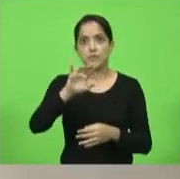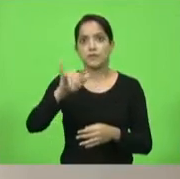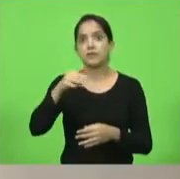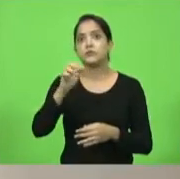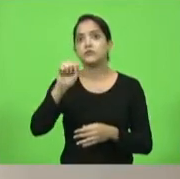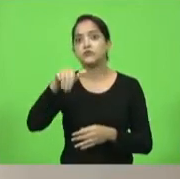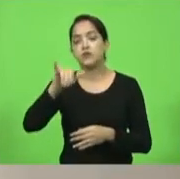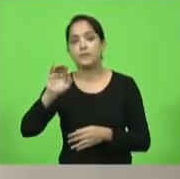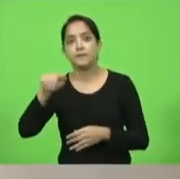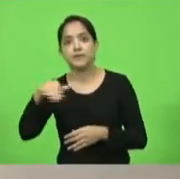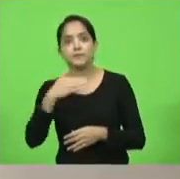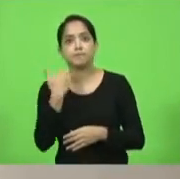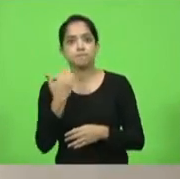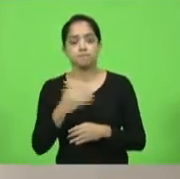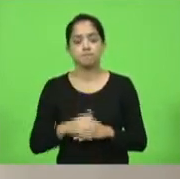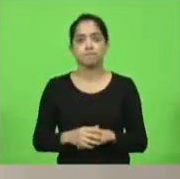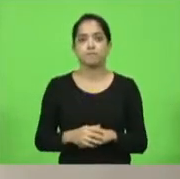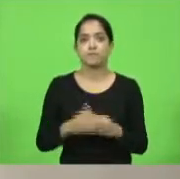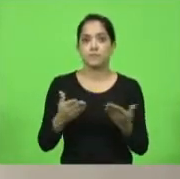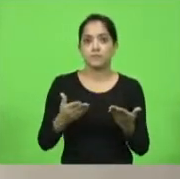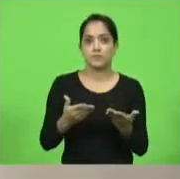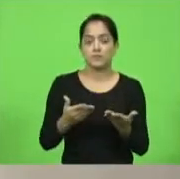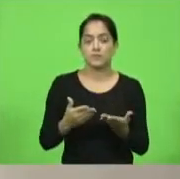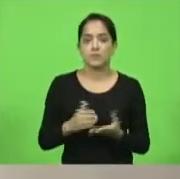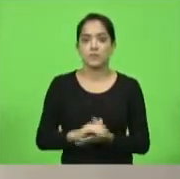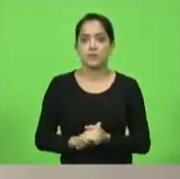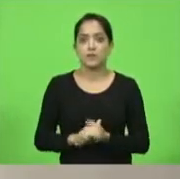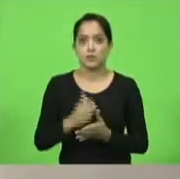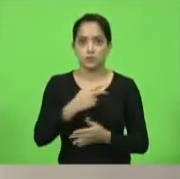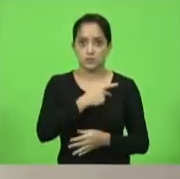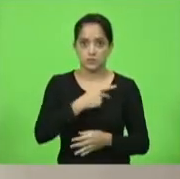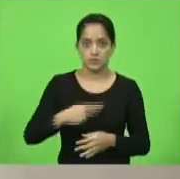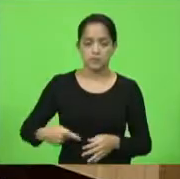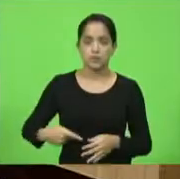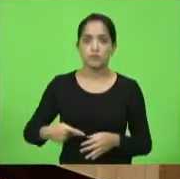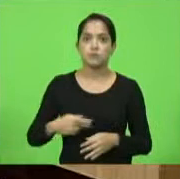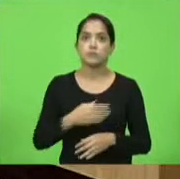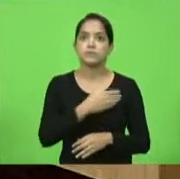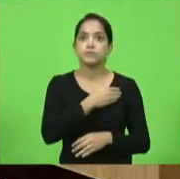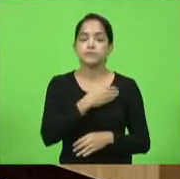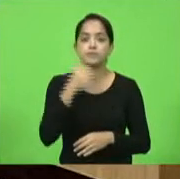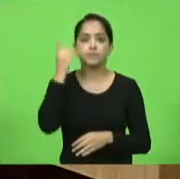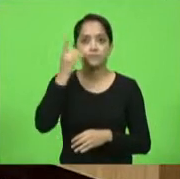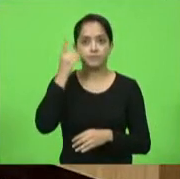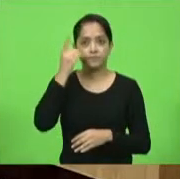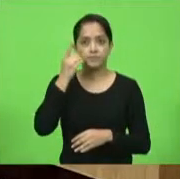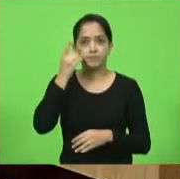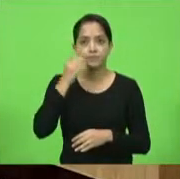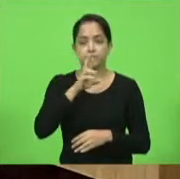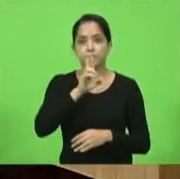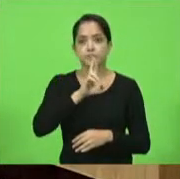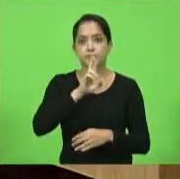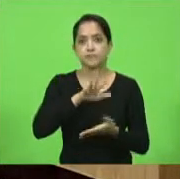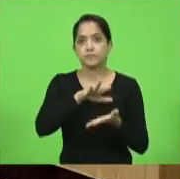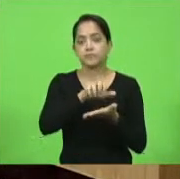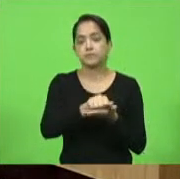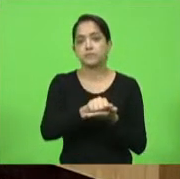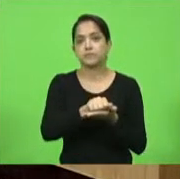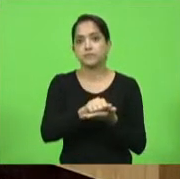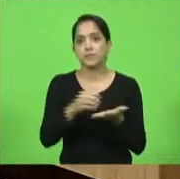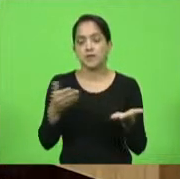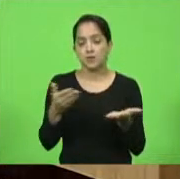seu falecimento, em discussão. Senhor presidente. Com a palavra o deputado Rodrigo Minotto. Só queria fazer um registro aqui nessa